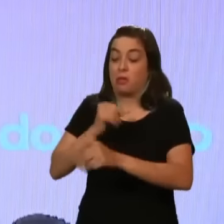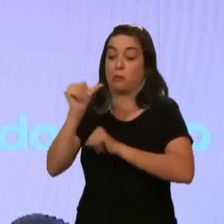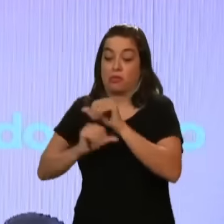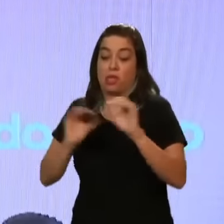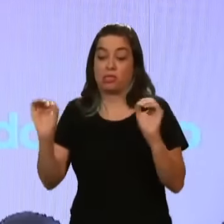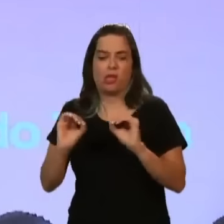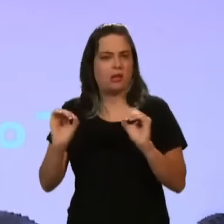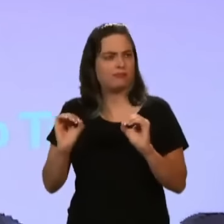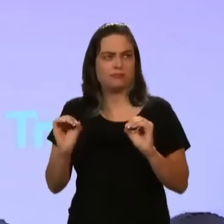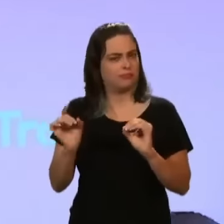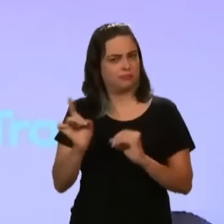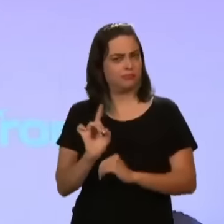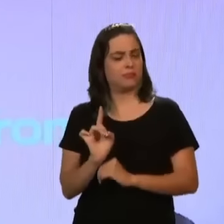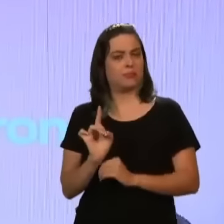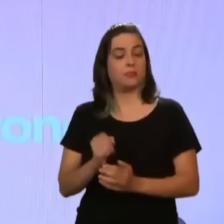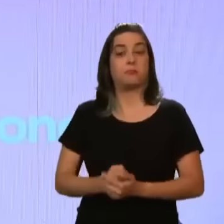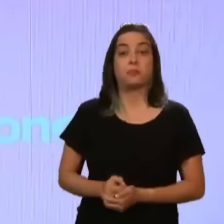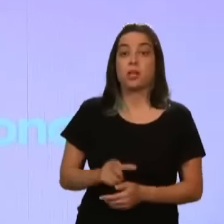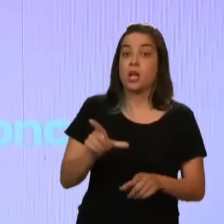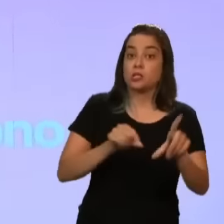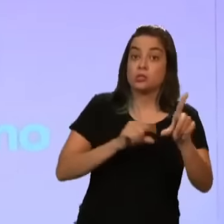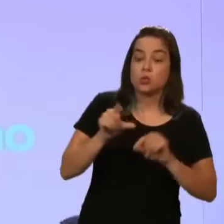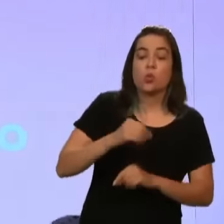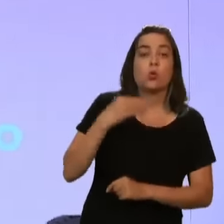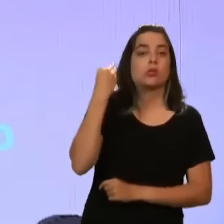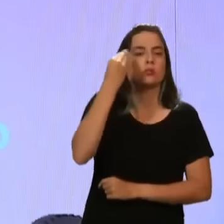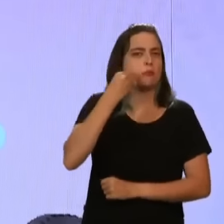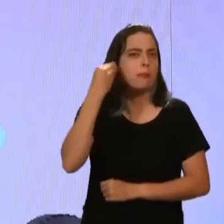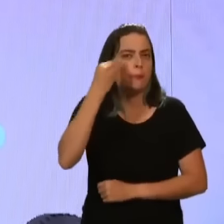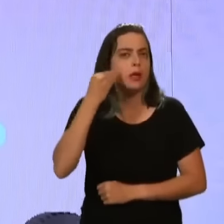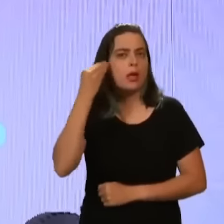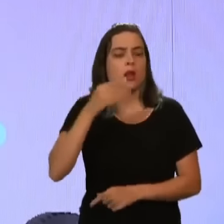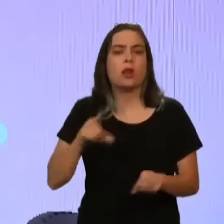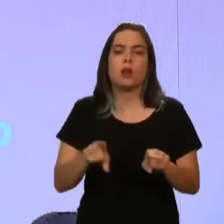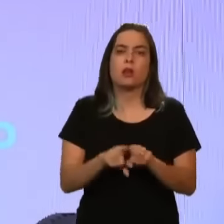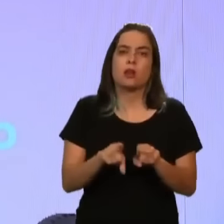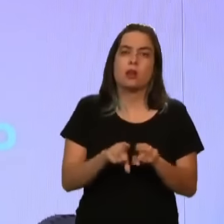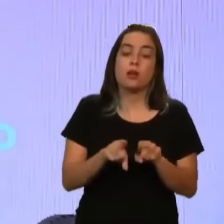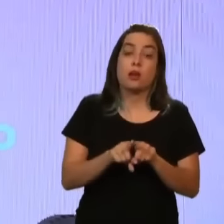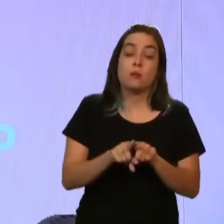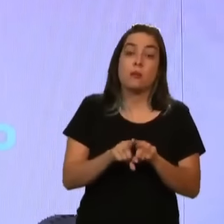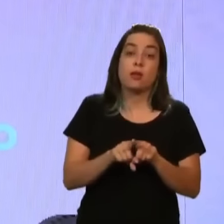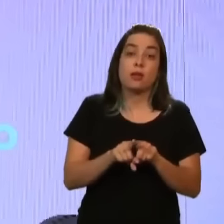Então, não. As escolhas, as experiências, elas podem...